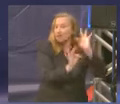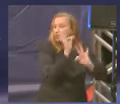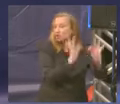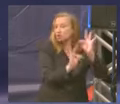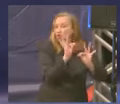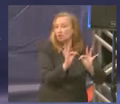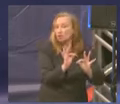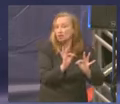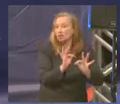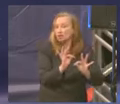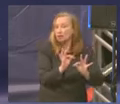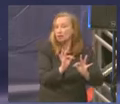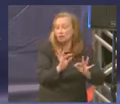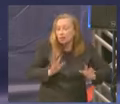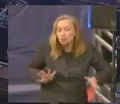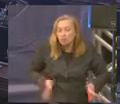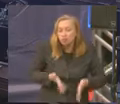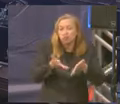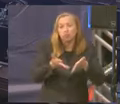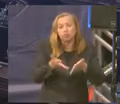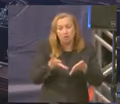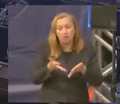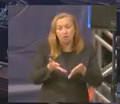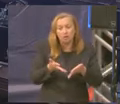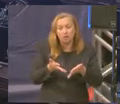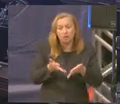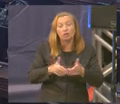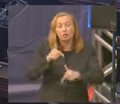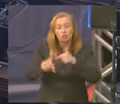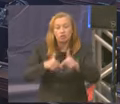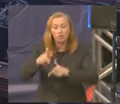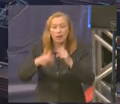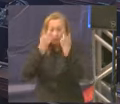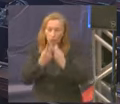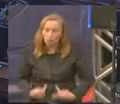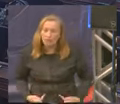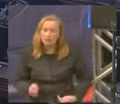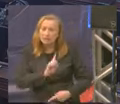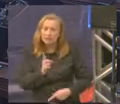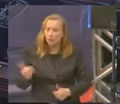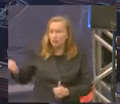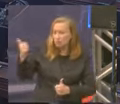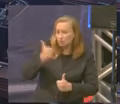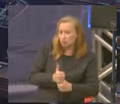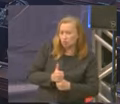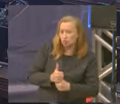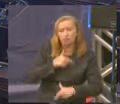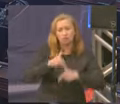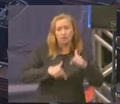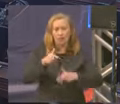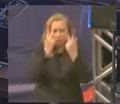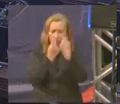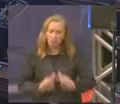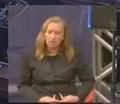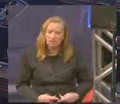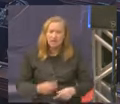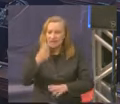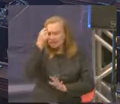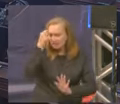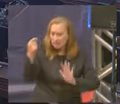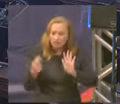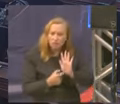para otimizar o trabalho humano e não para substituir o trabalho humano. A